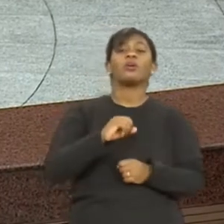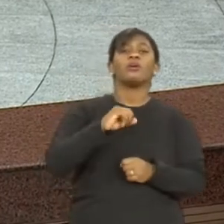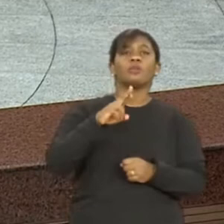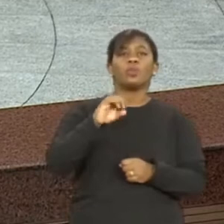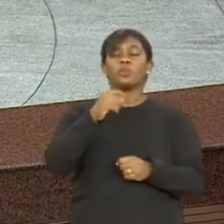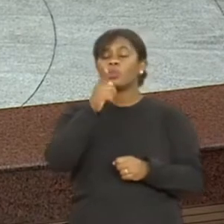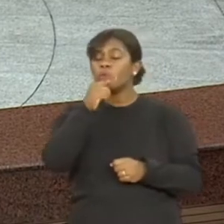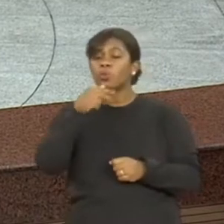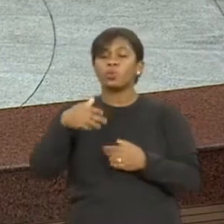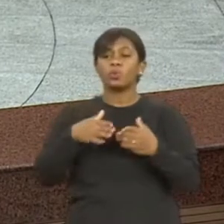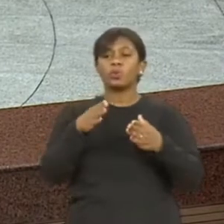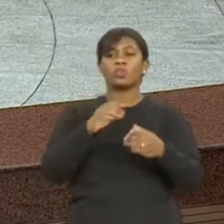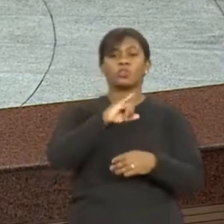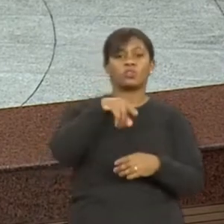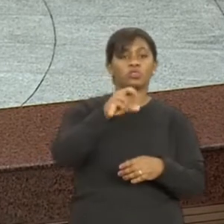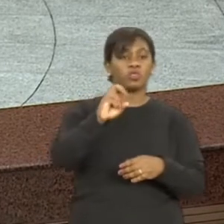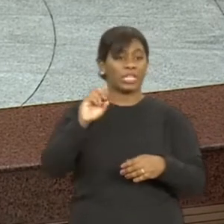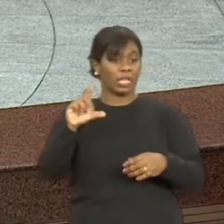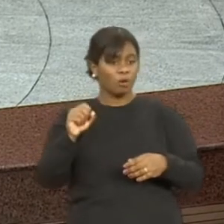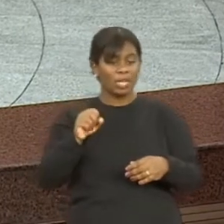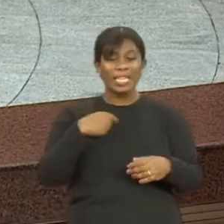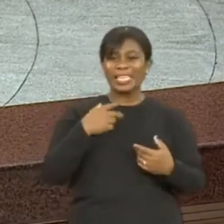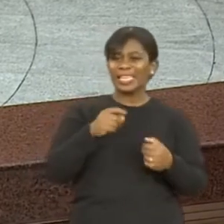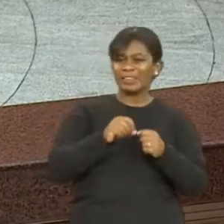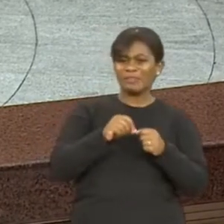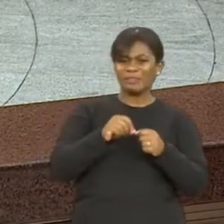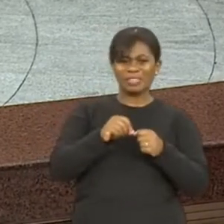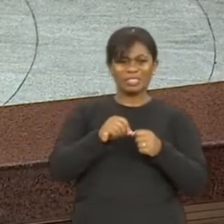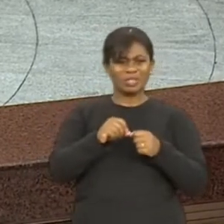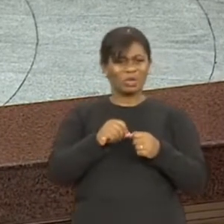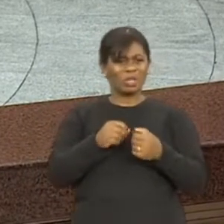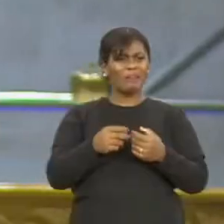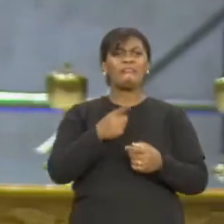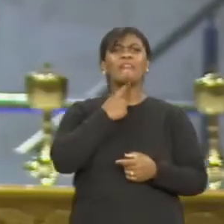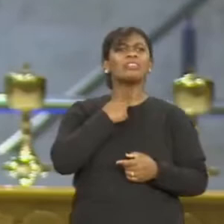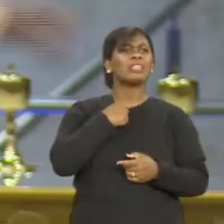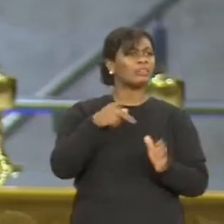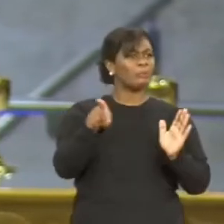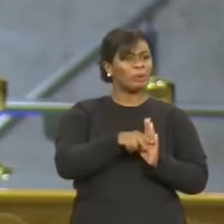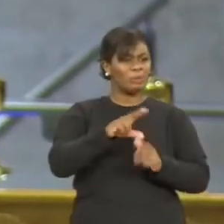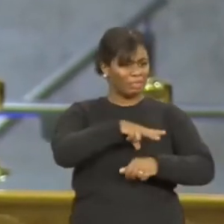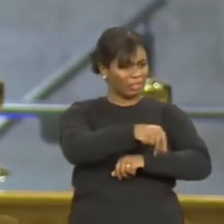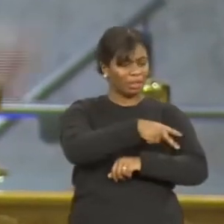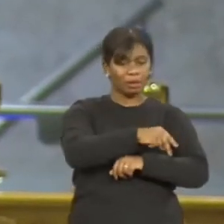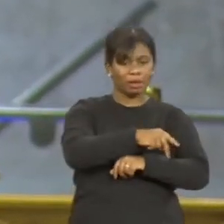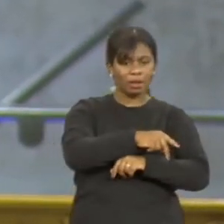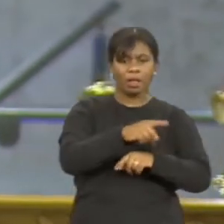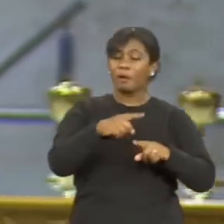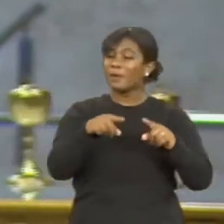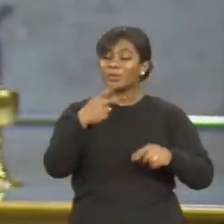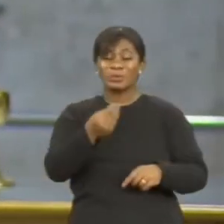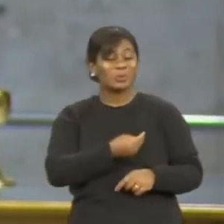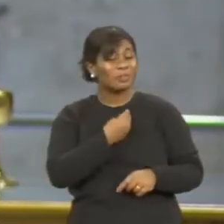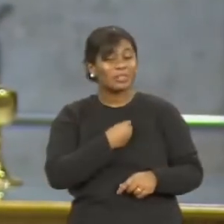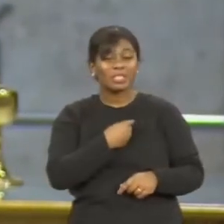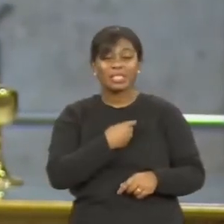ele queria da maneira dele. A sua vida não vai ser da sua maneira. Você pode escolher ser o que você quiser, mas você sabe o que Deus